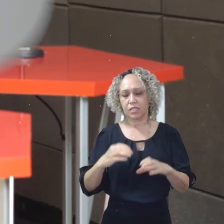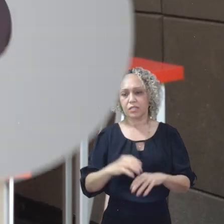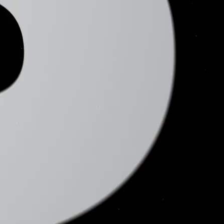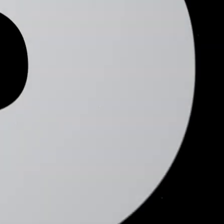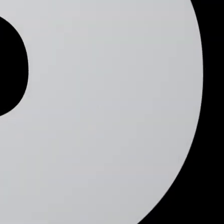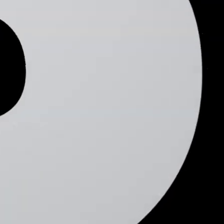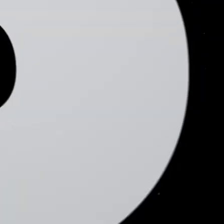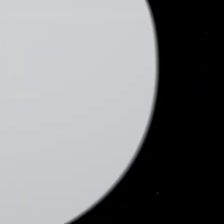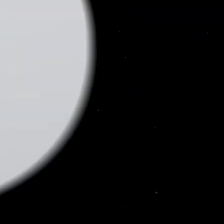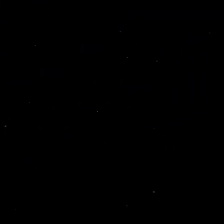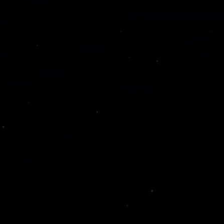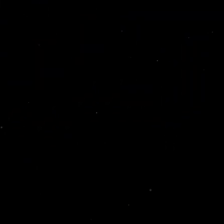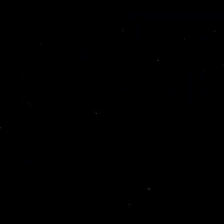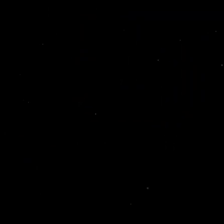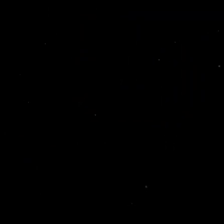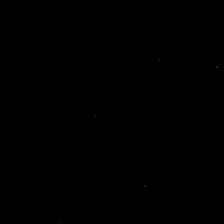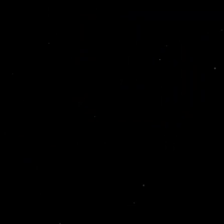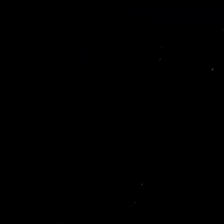comunicação.